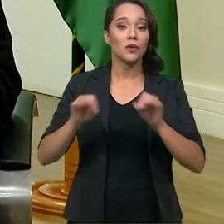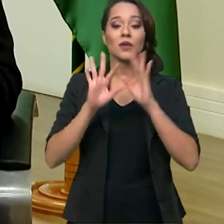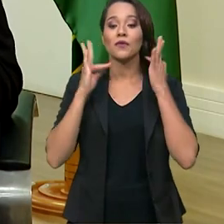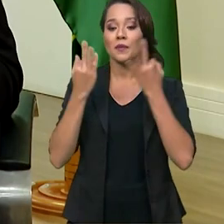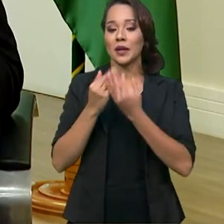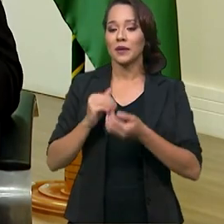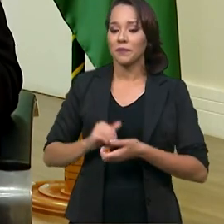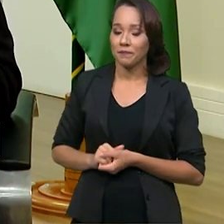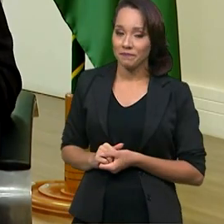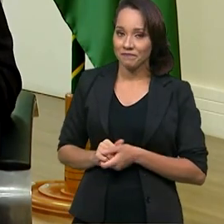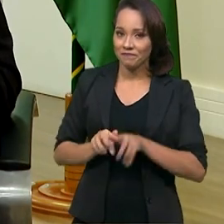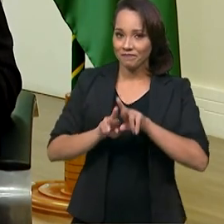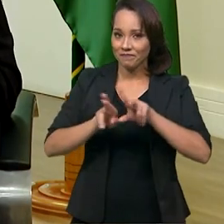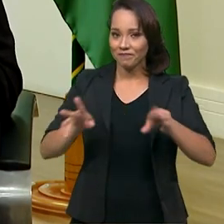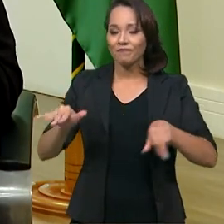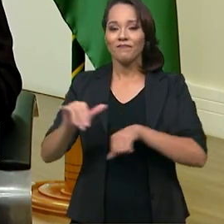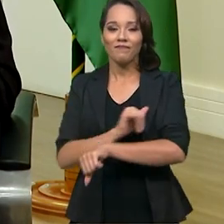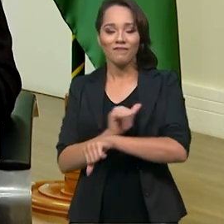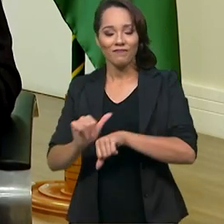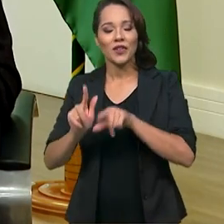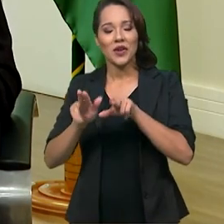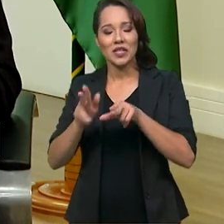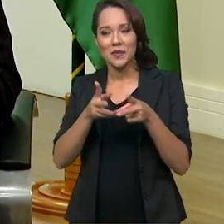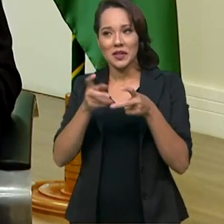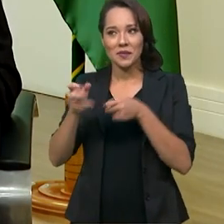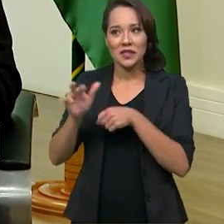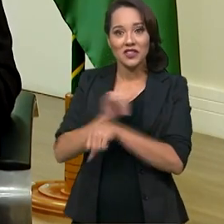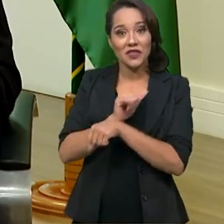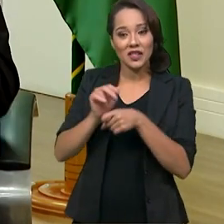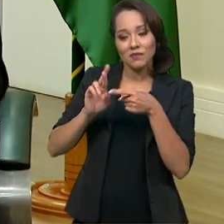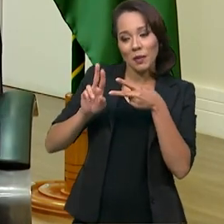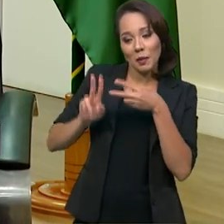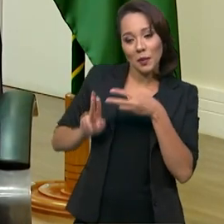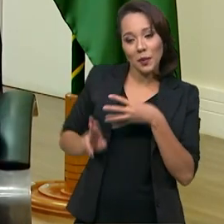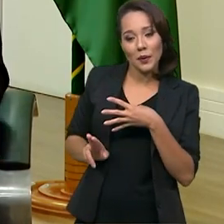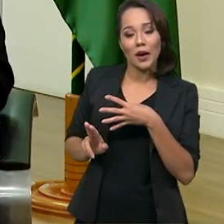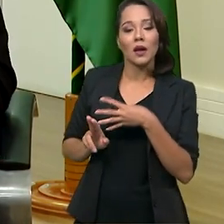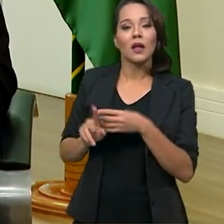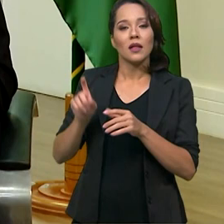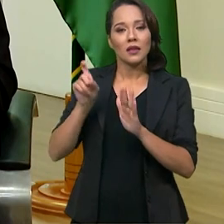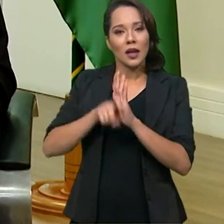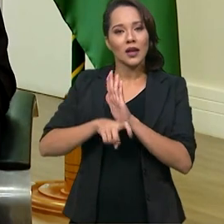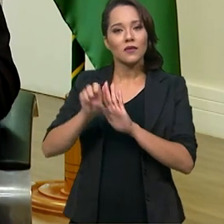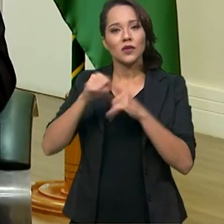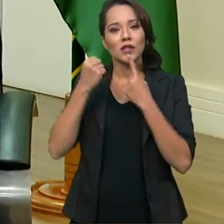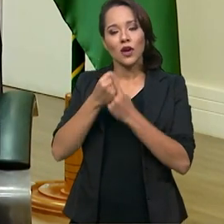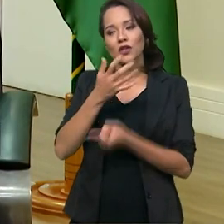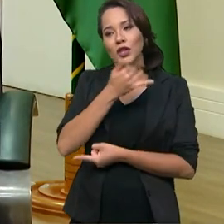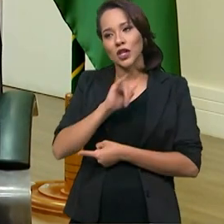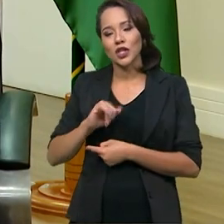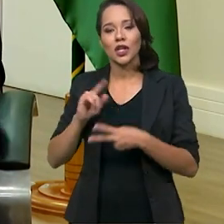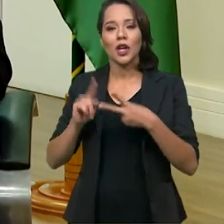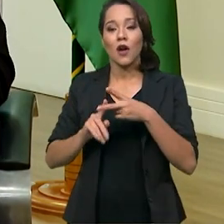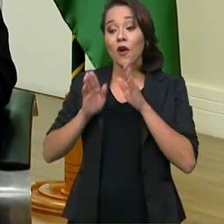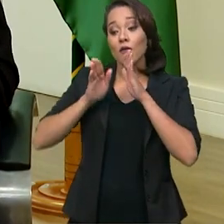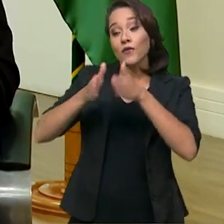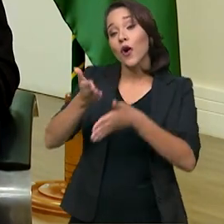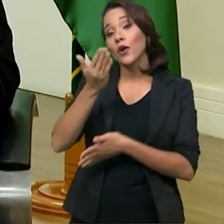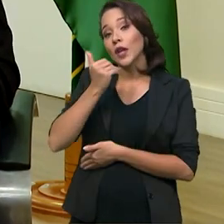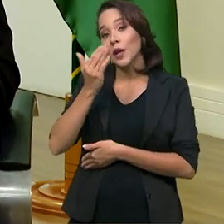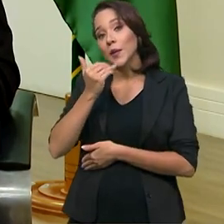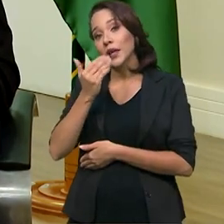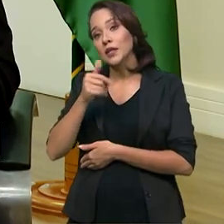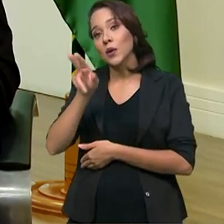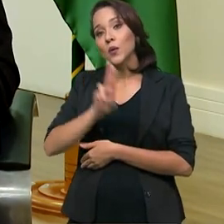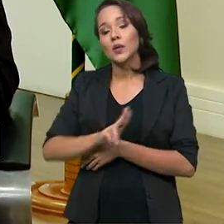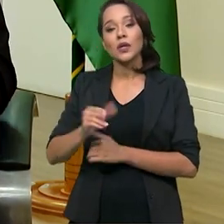famílias. São várias ferramentas, como você está observando, Mariana. Tarifa social da energia elétrica, foco na alimentação